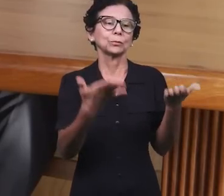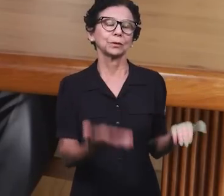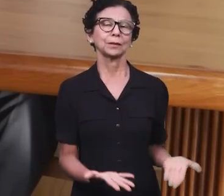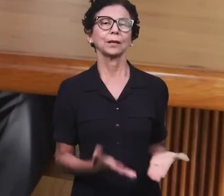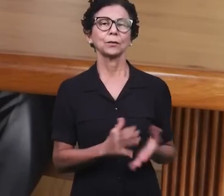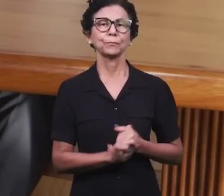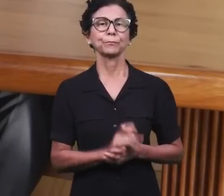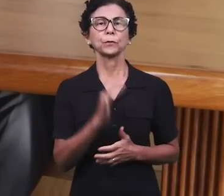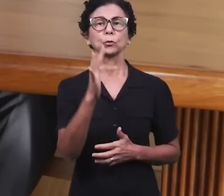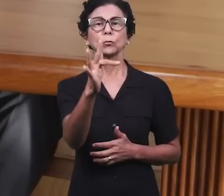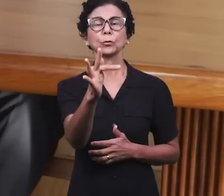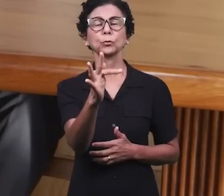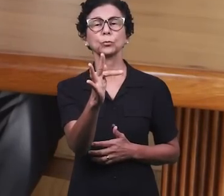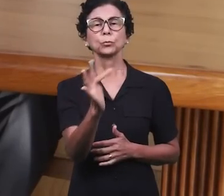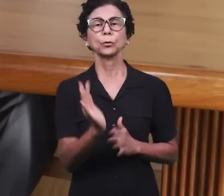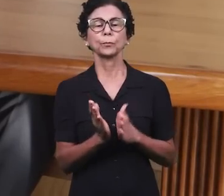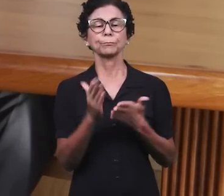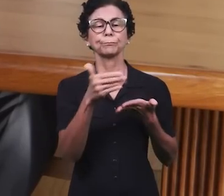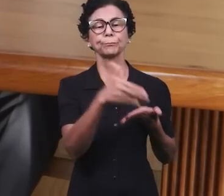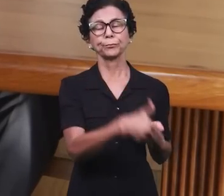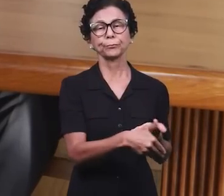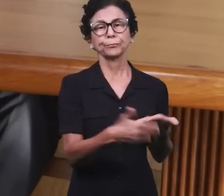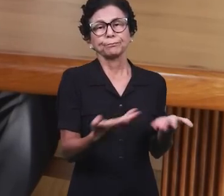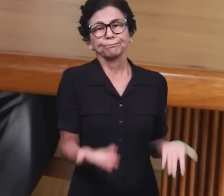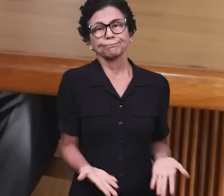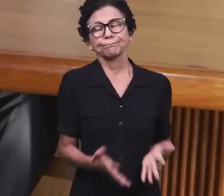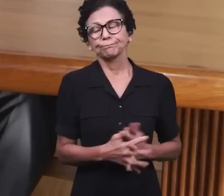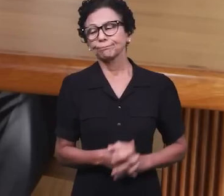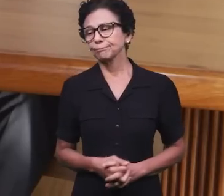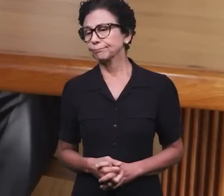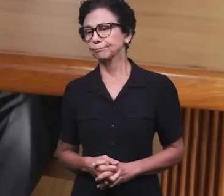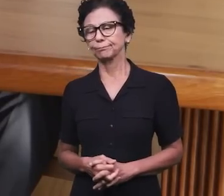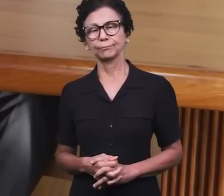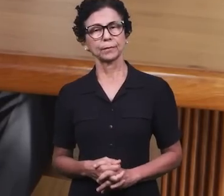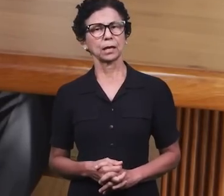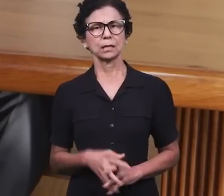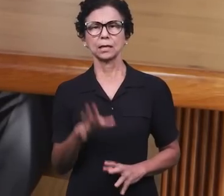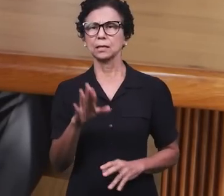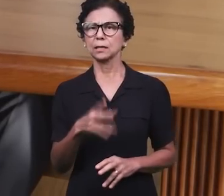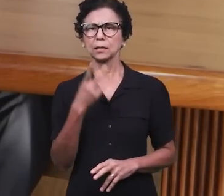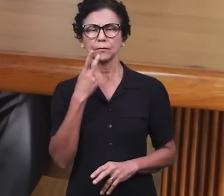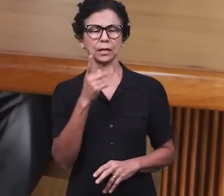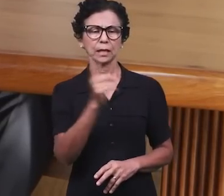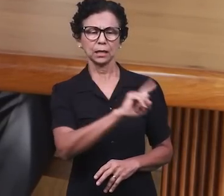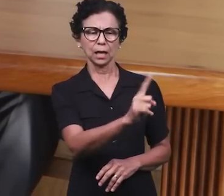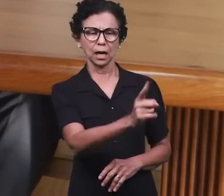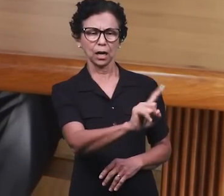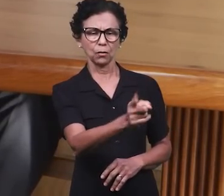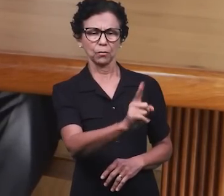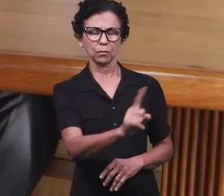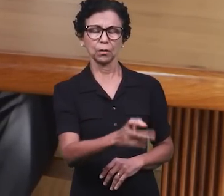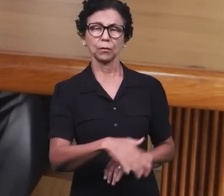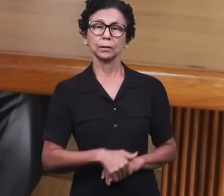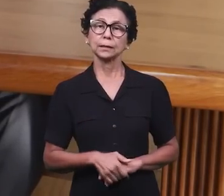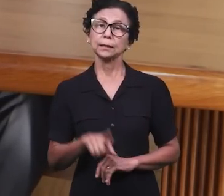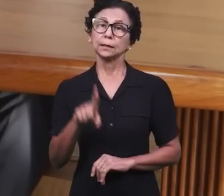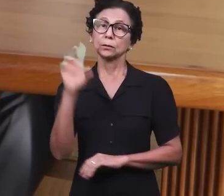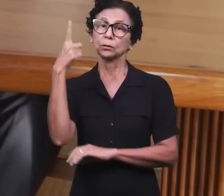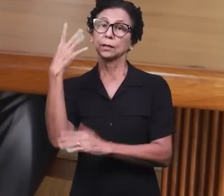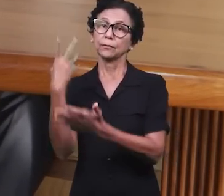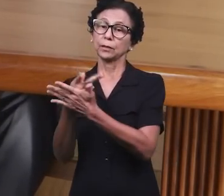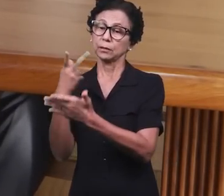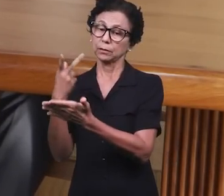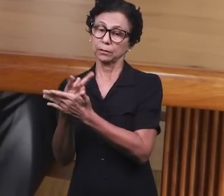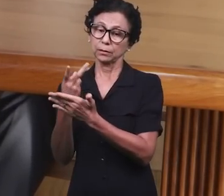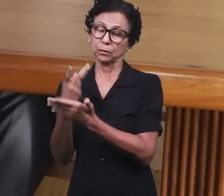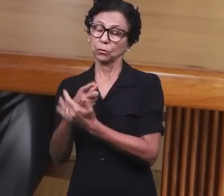não é preciso causar ira nele o tempo todo. Eu expliquei sobre a ira, mas não quer dizer que você não tem que contrariar seu filho, não. Tem hora que você tem que contrariar. Davi errou em não contrariar seu